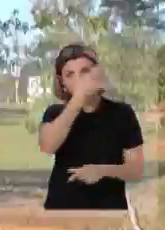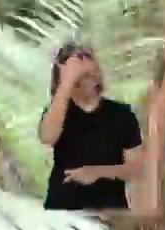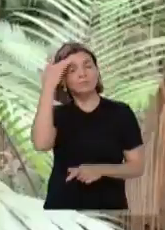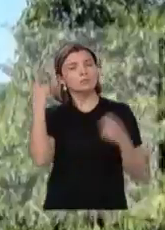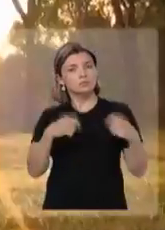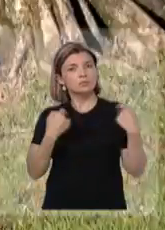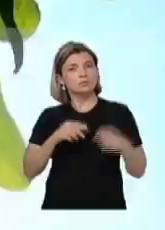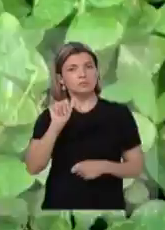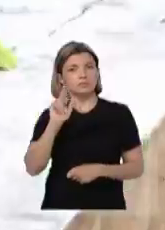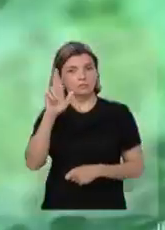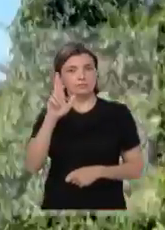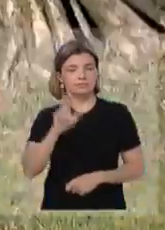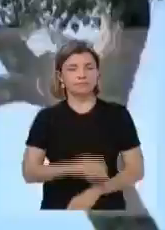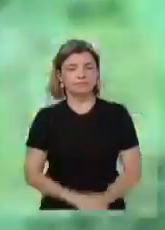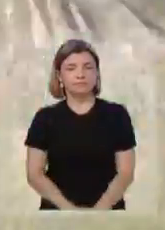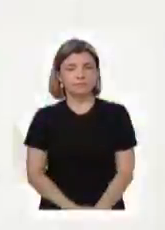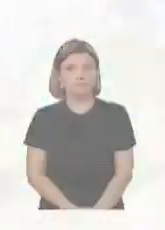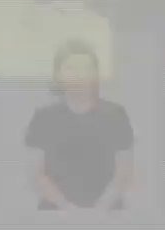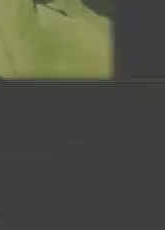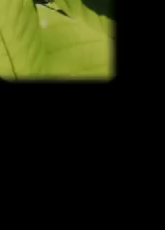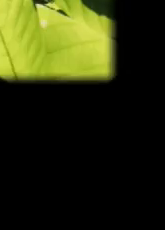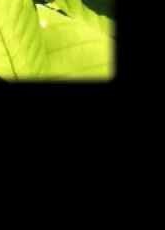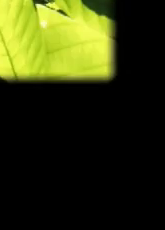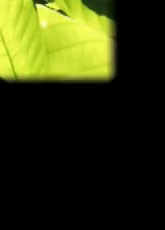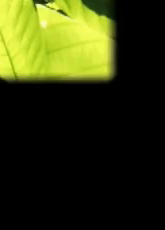tanto autótrofos quanto heterótrofos.